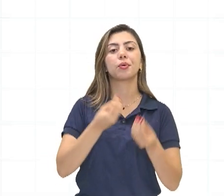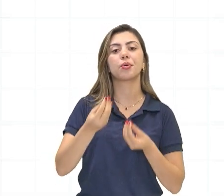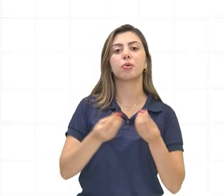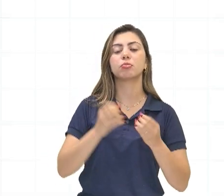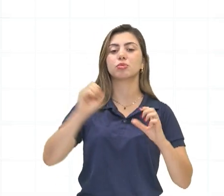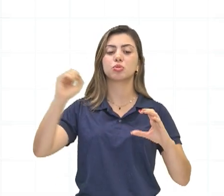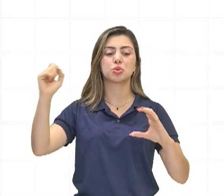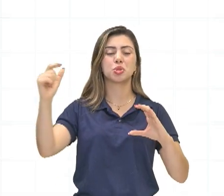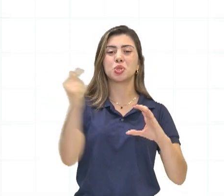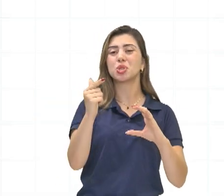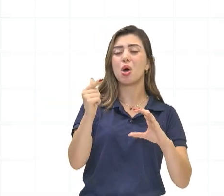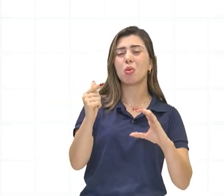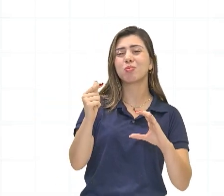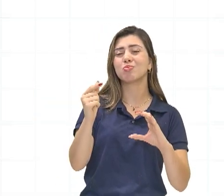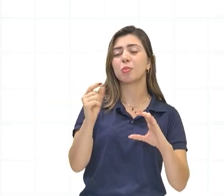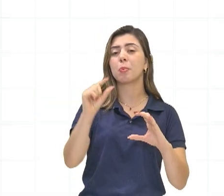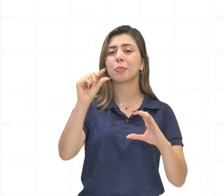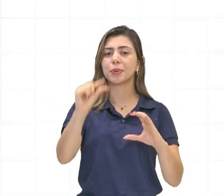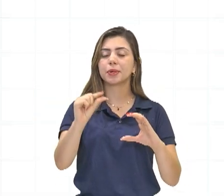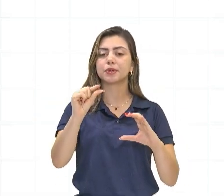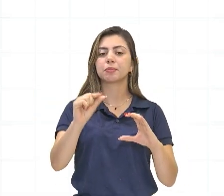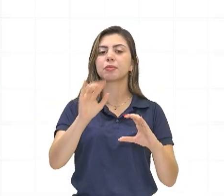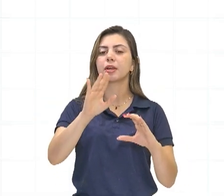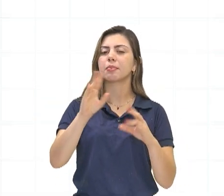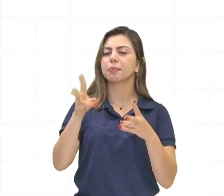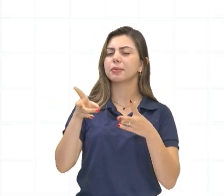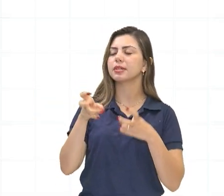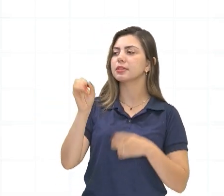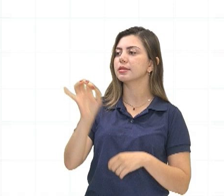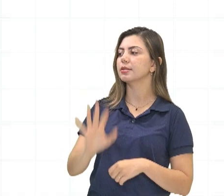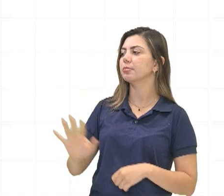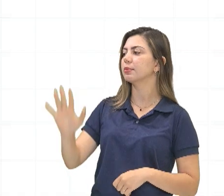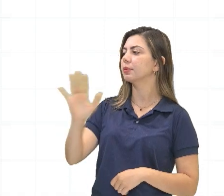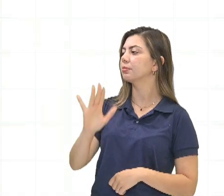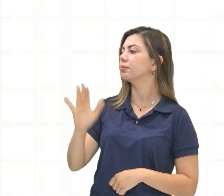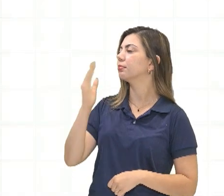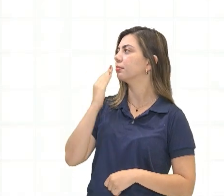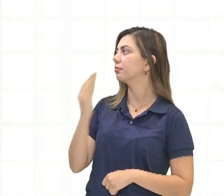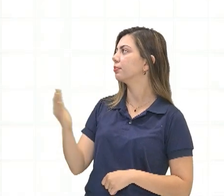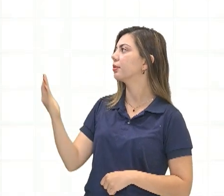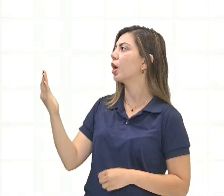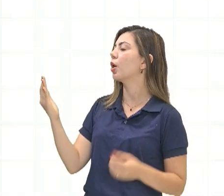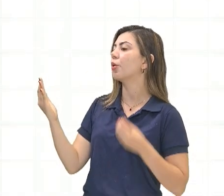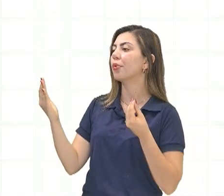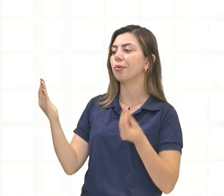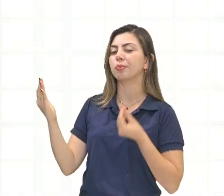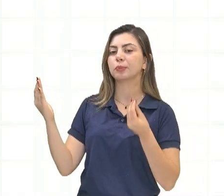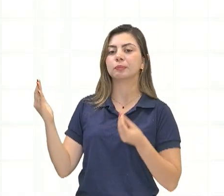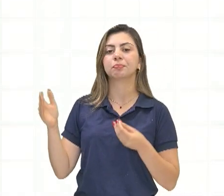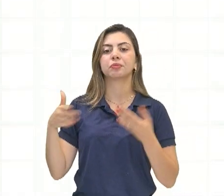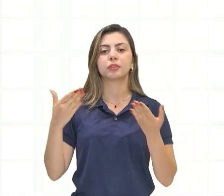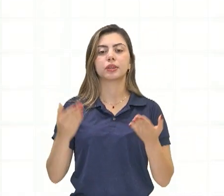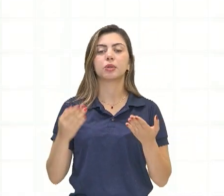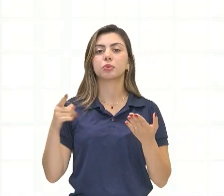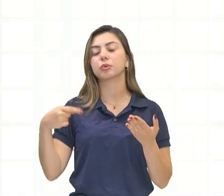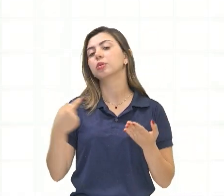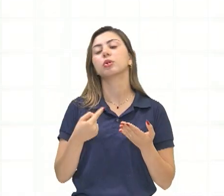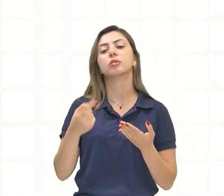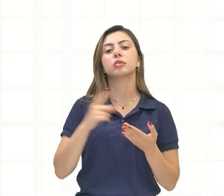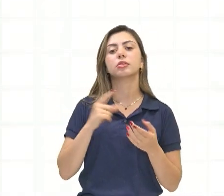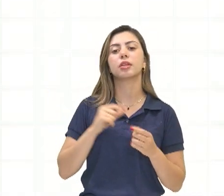raios solares. E percebam que na imagem, normalmente quando a gente vai apontar